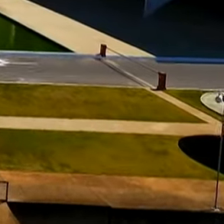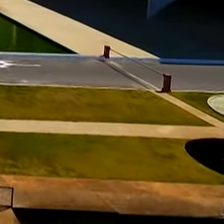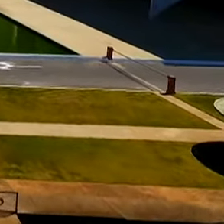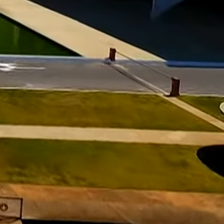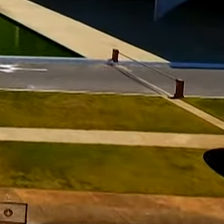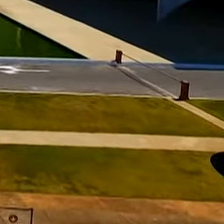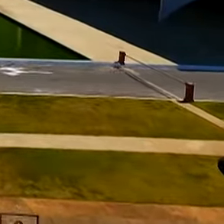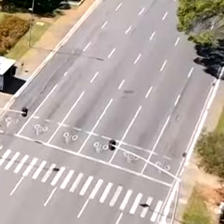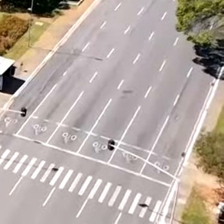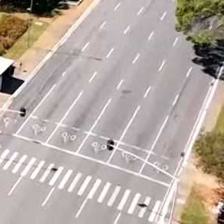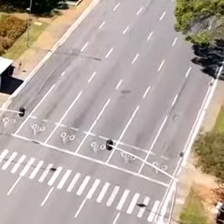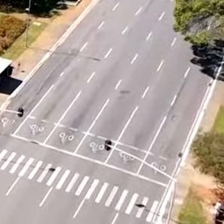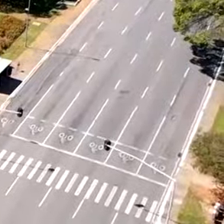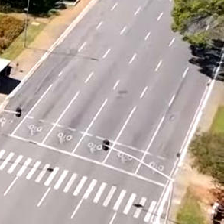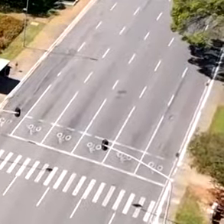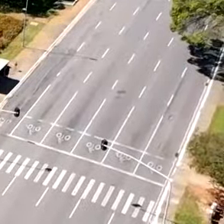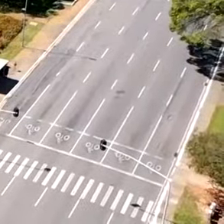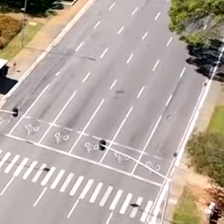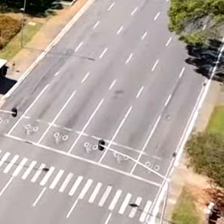Tchau.